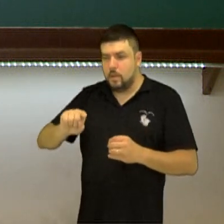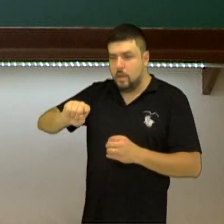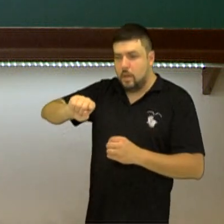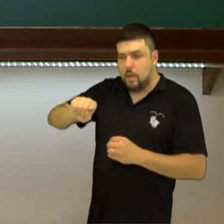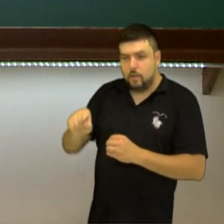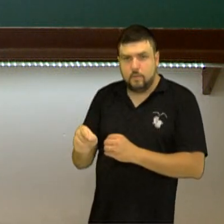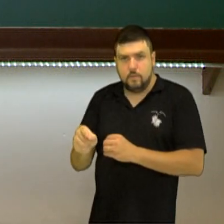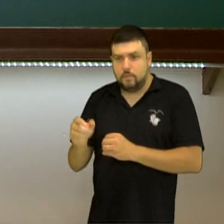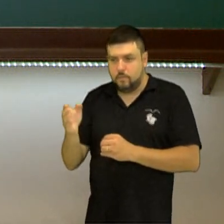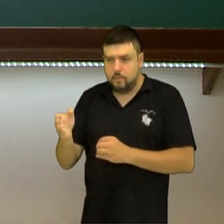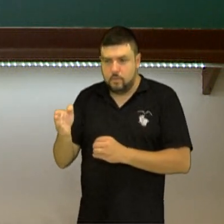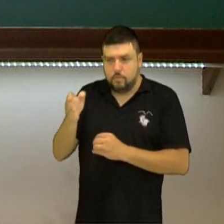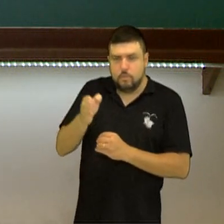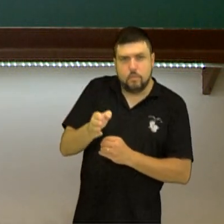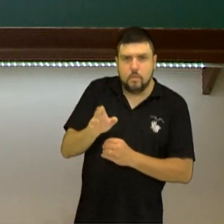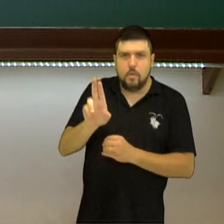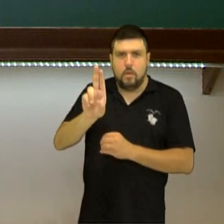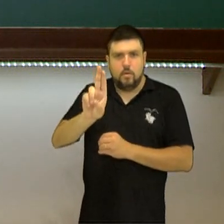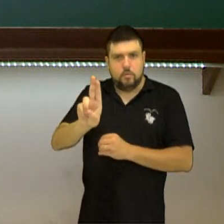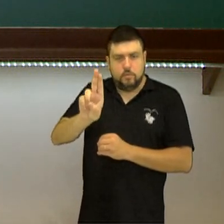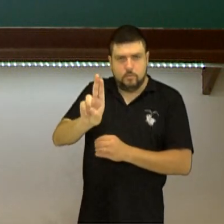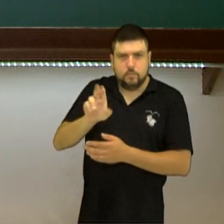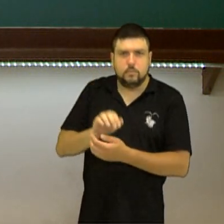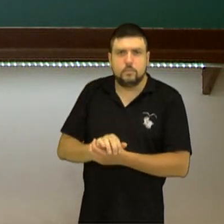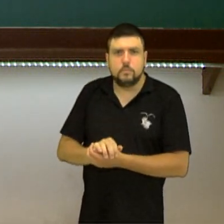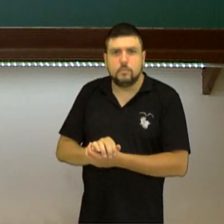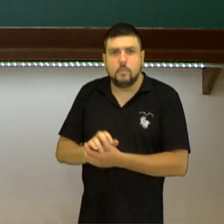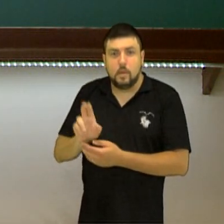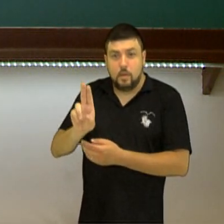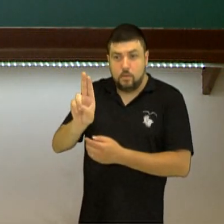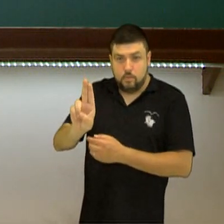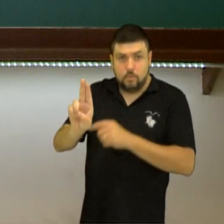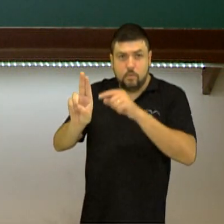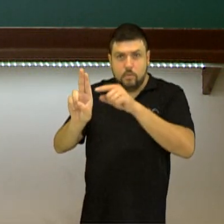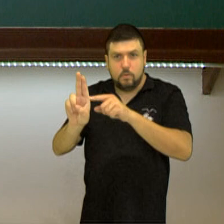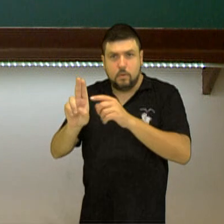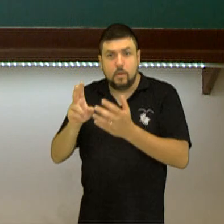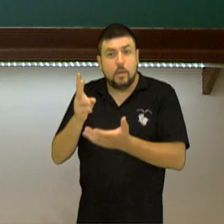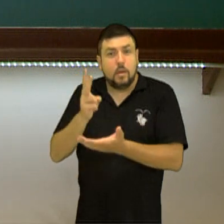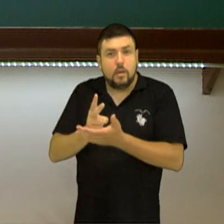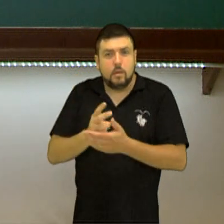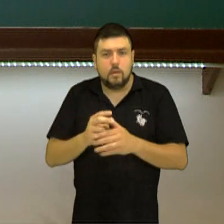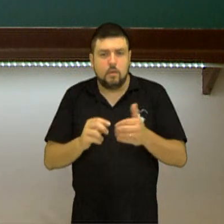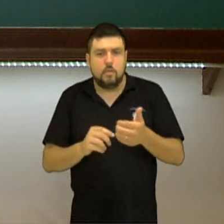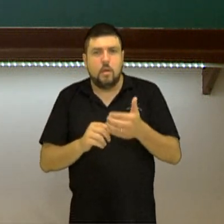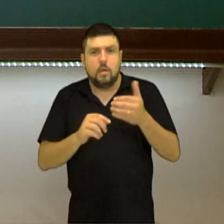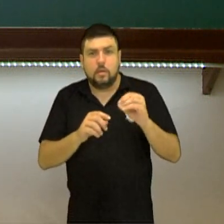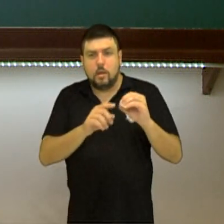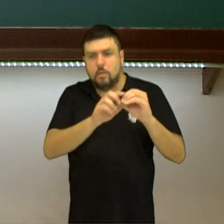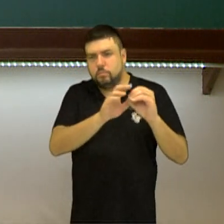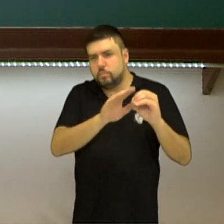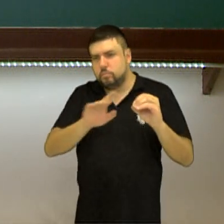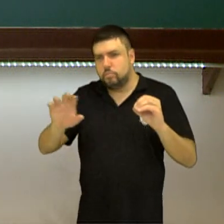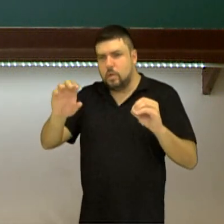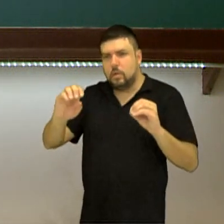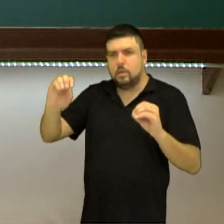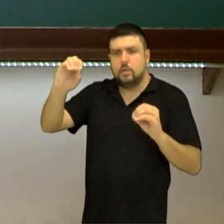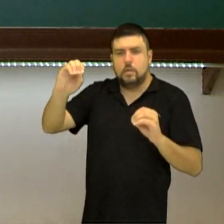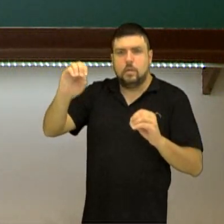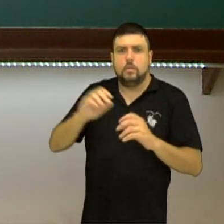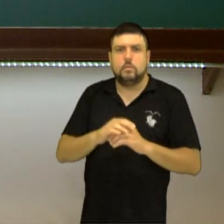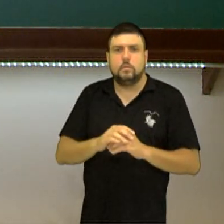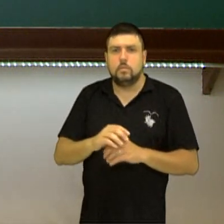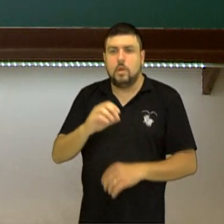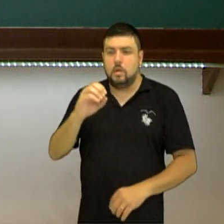E ele não aparece porque 10 elevado a 0 é 1, e 1 vezes qualquer número é neutro. Então por isso ele fica oculto aqui, o número 1.